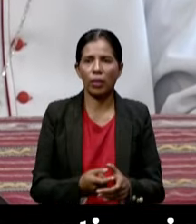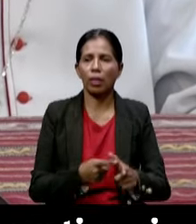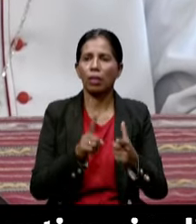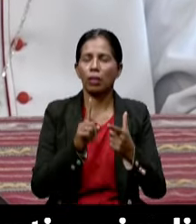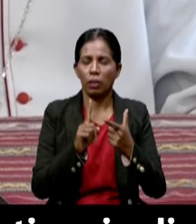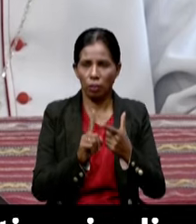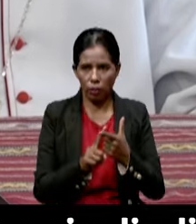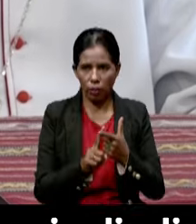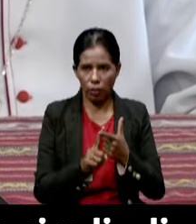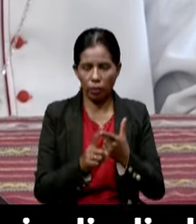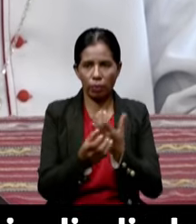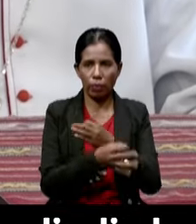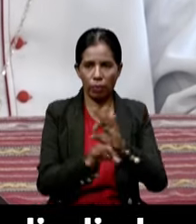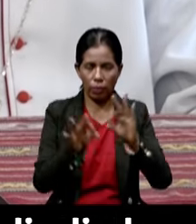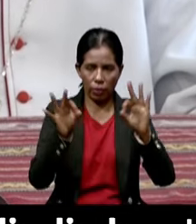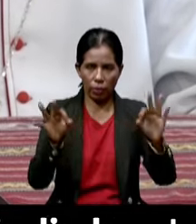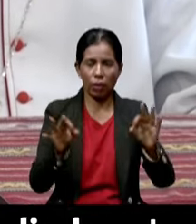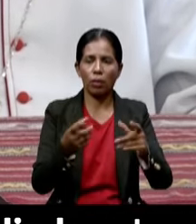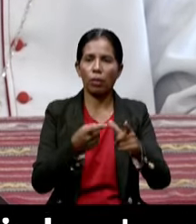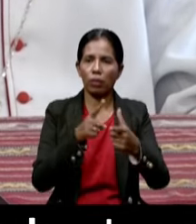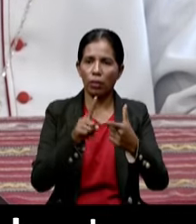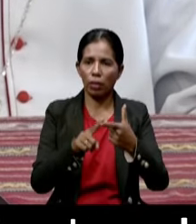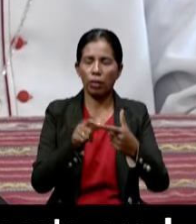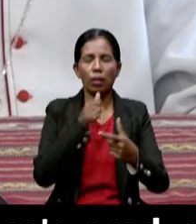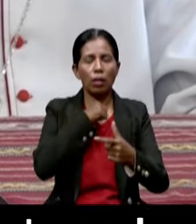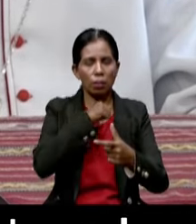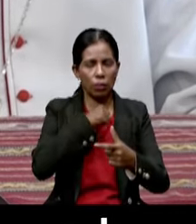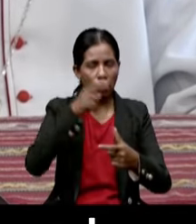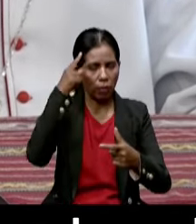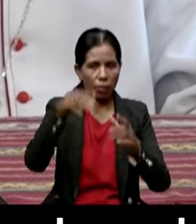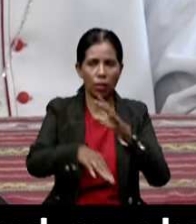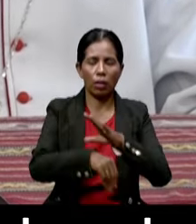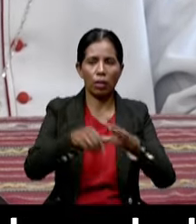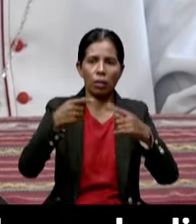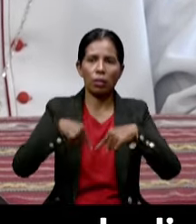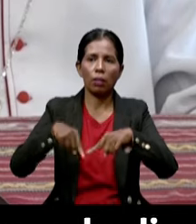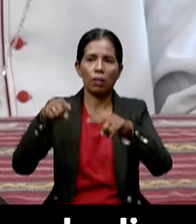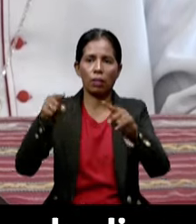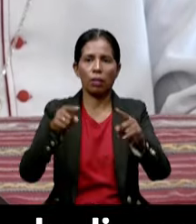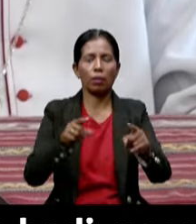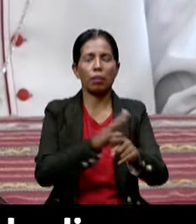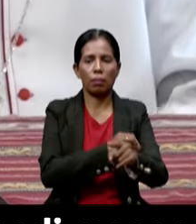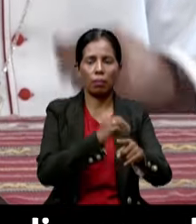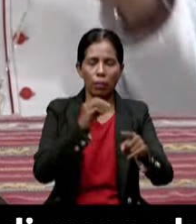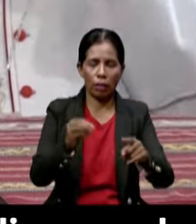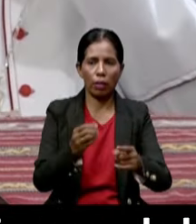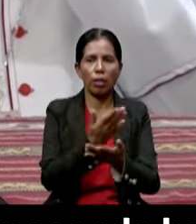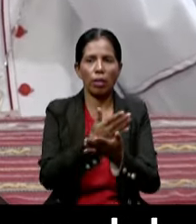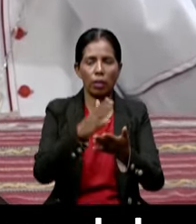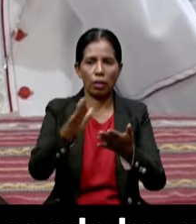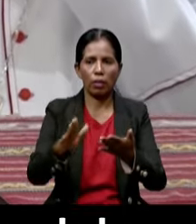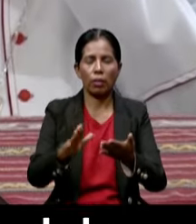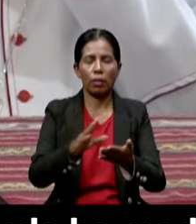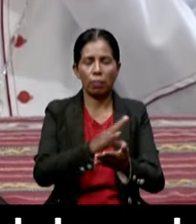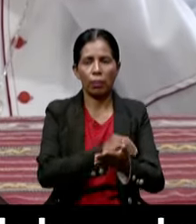que termina esta parte, o Papa também lá sai fora para cumprimentar, para estar no